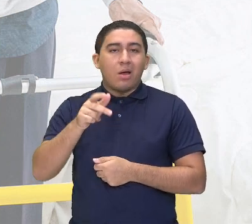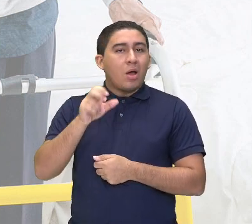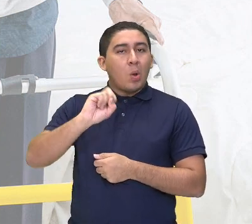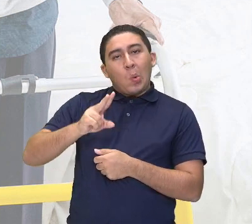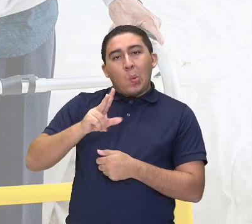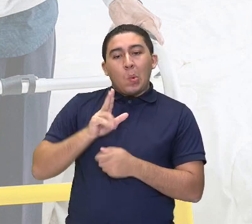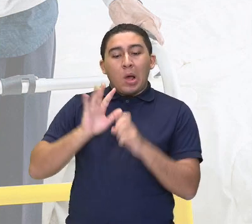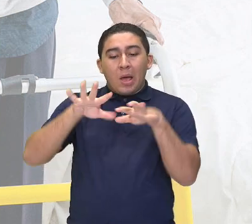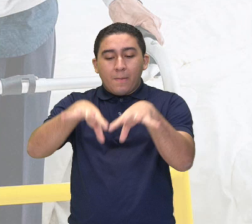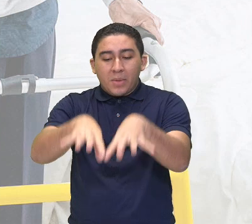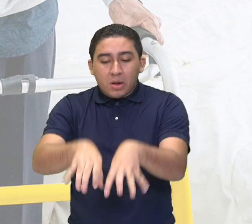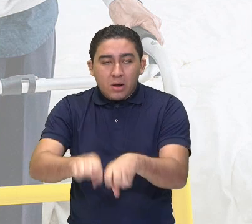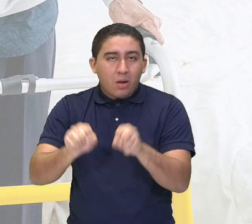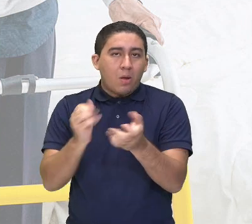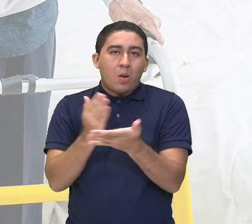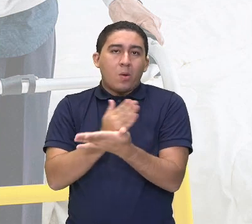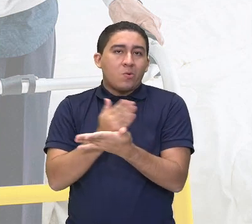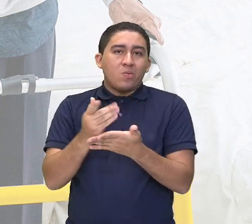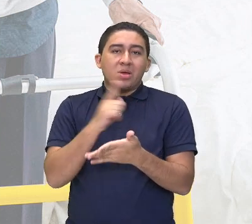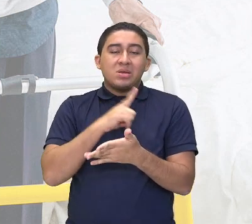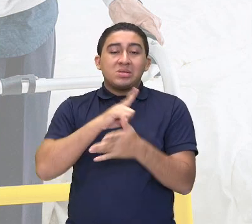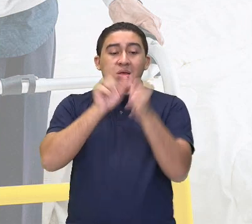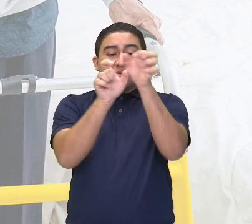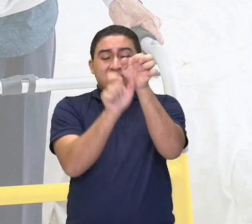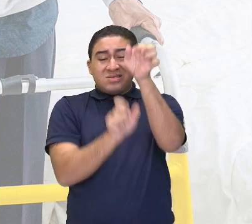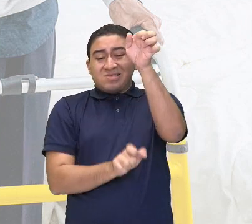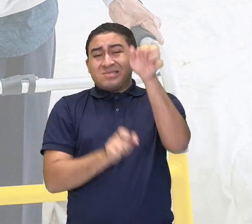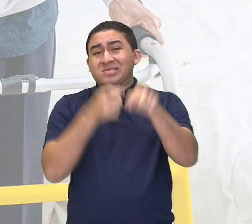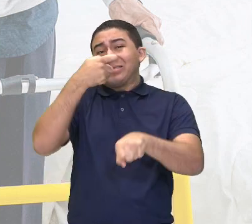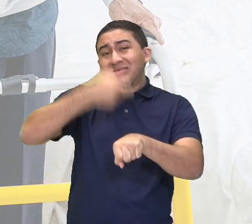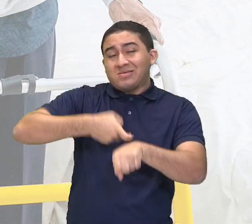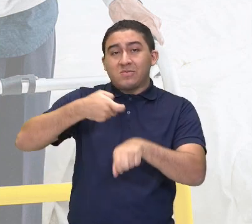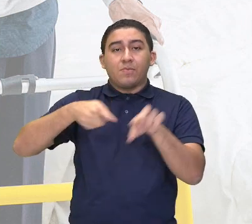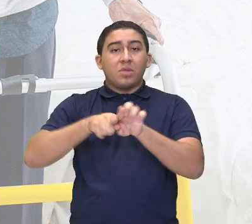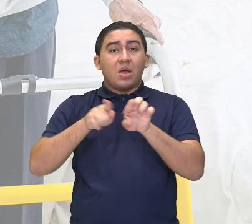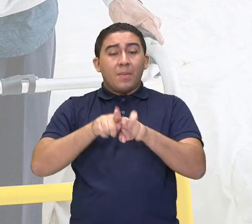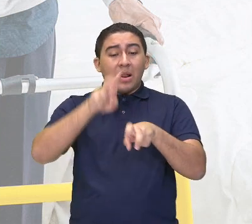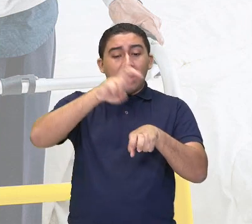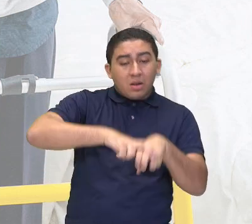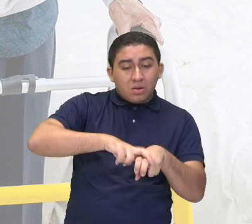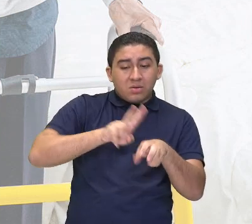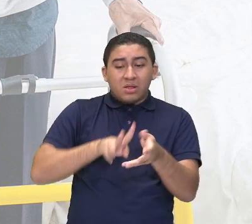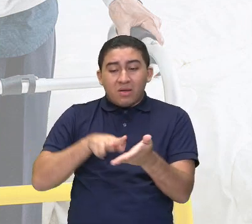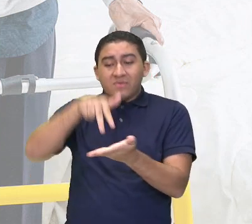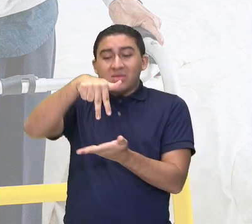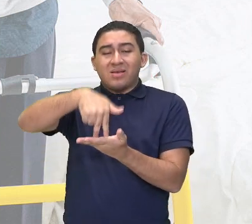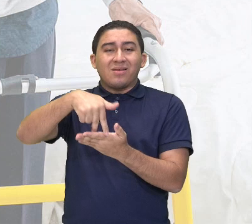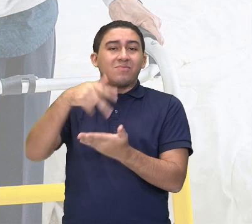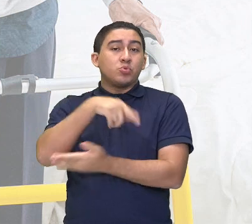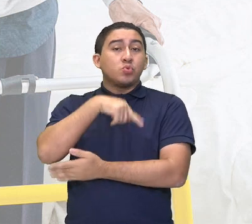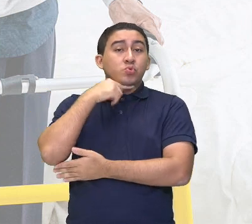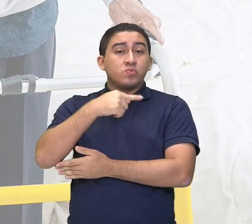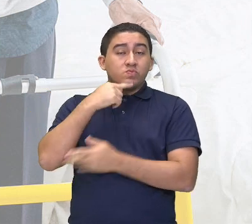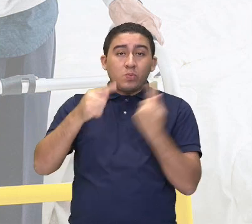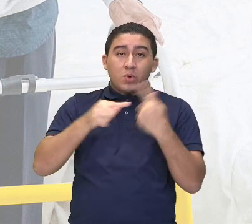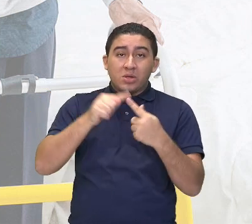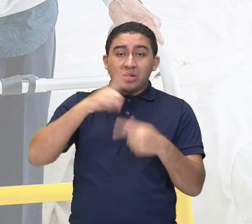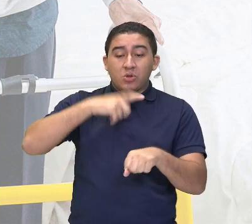pegar algo do chão, por exemplo, tem dificuldade para sentar, levantar, justamente por causa dessa rigidez muscular. E também